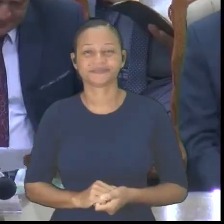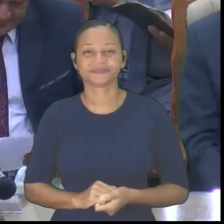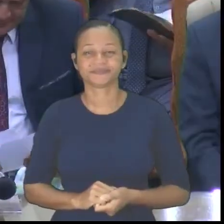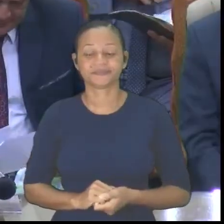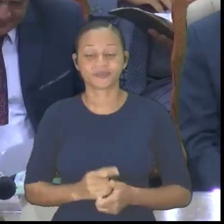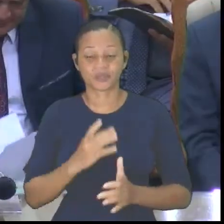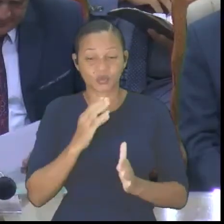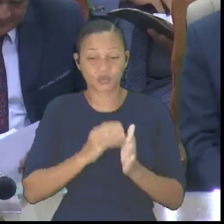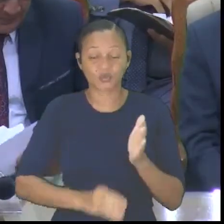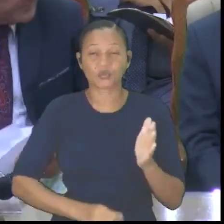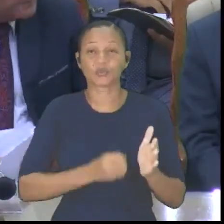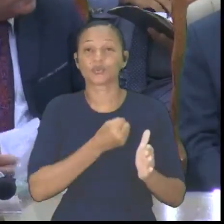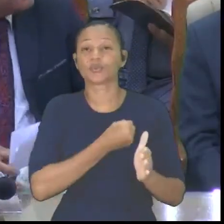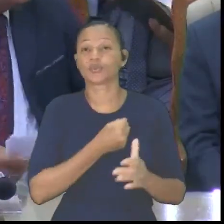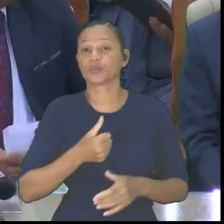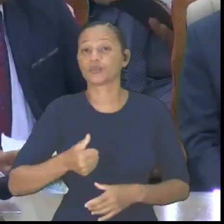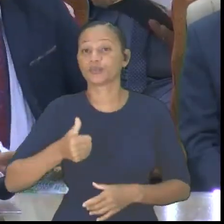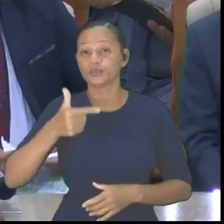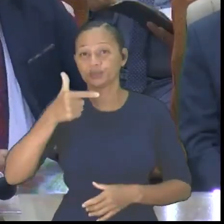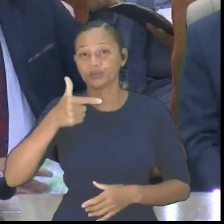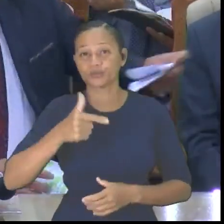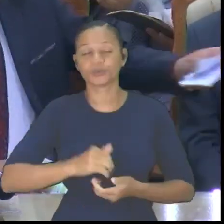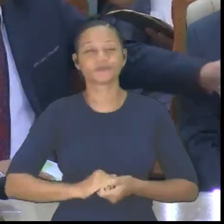No capítulo de número 12,